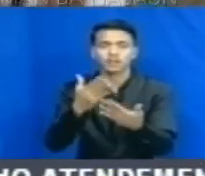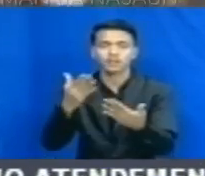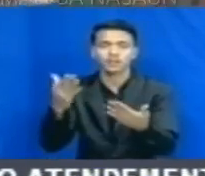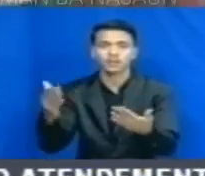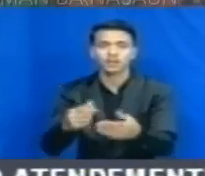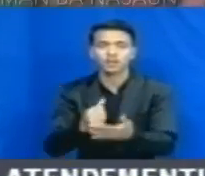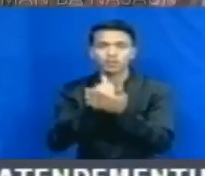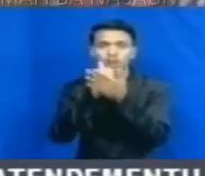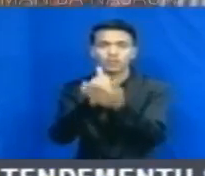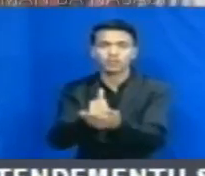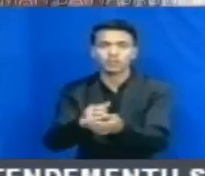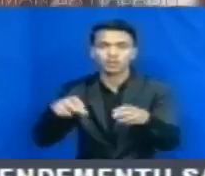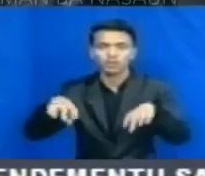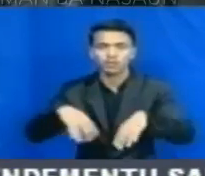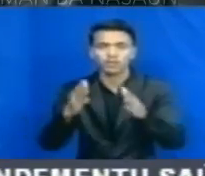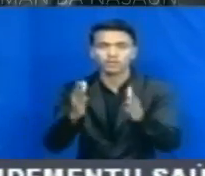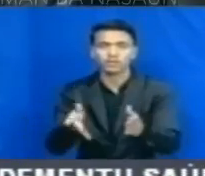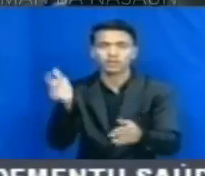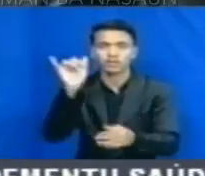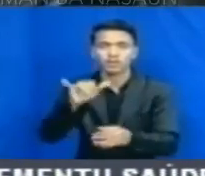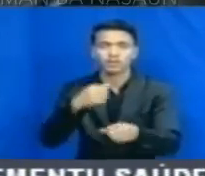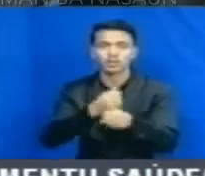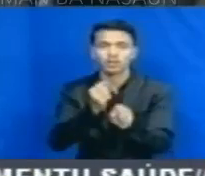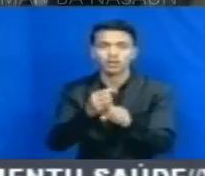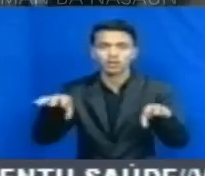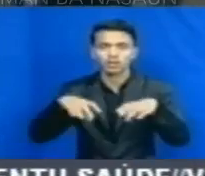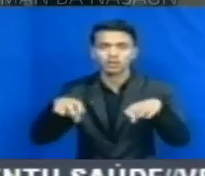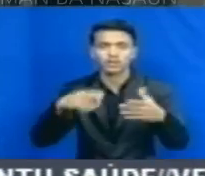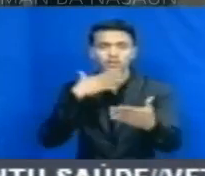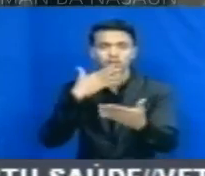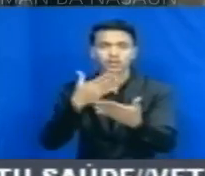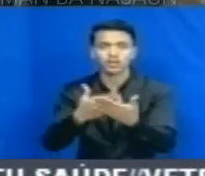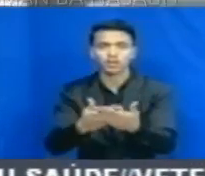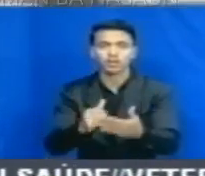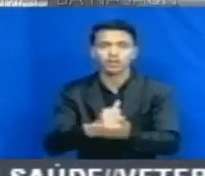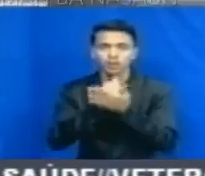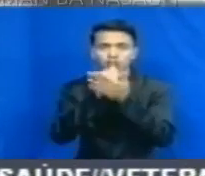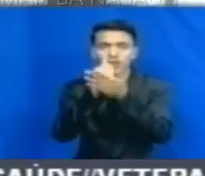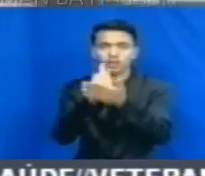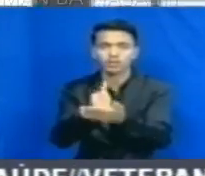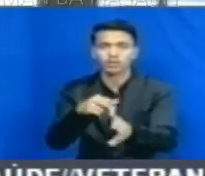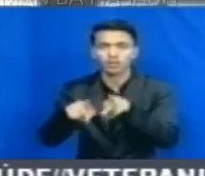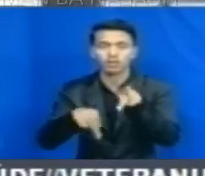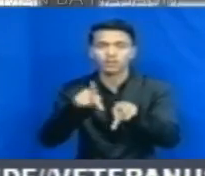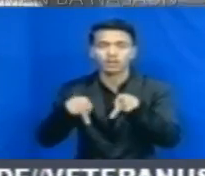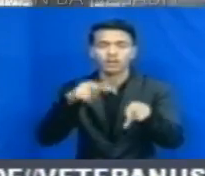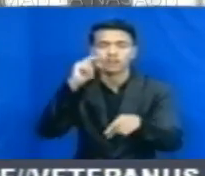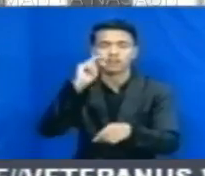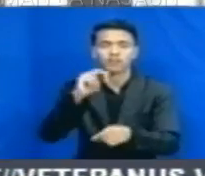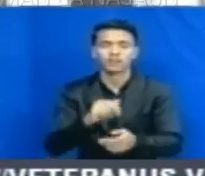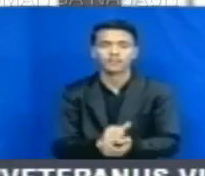hirakni atu facilita oficial técnico sira atu halo serviço di aglutan ho di atende necessidade comunidade nian.